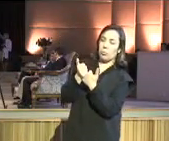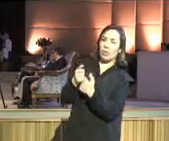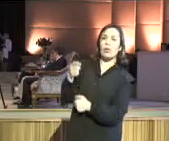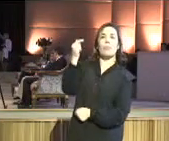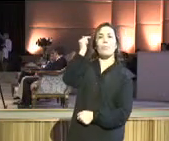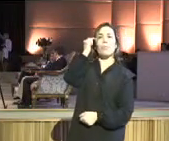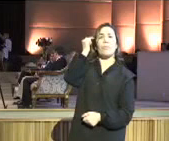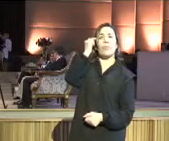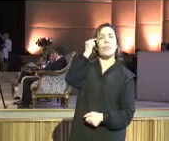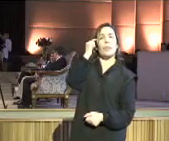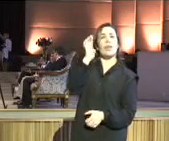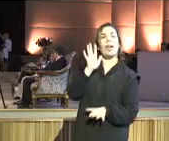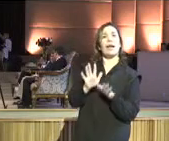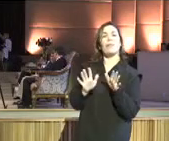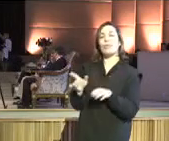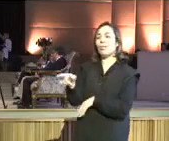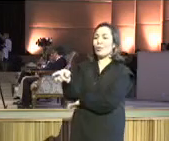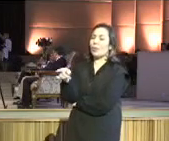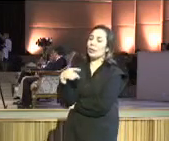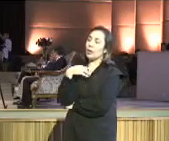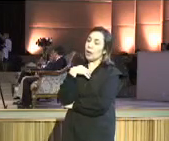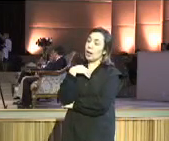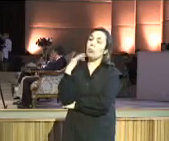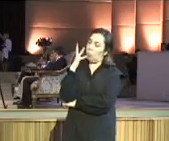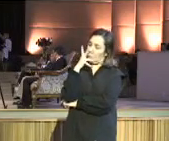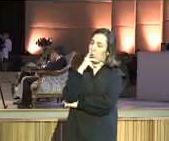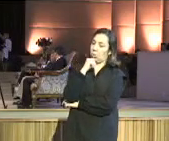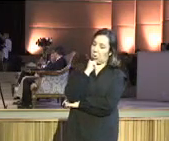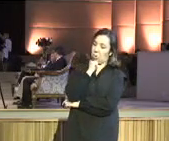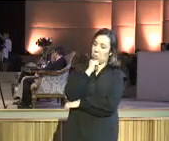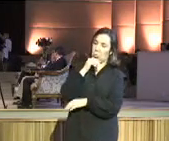gente ver a corte.